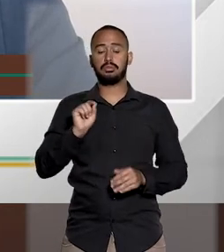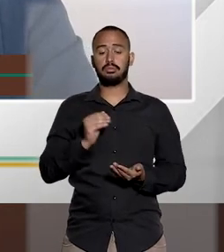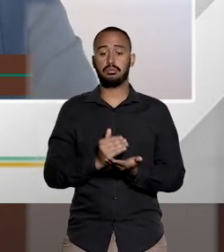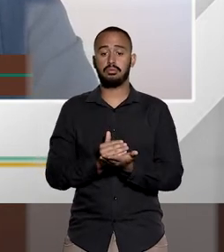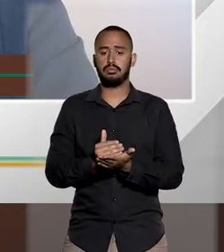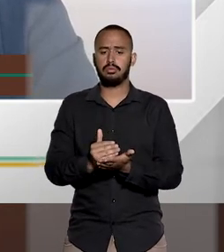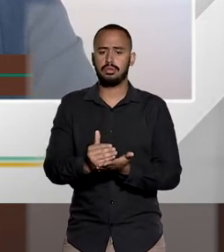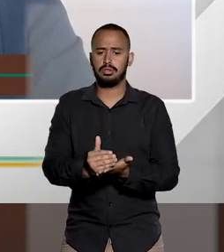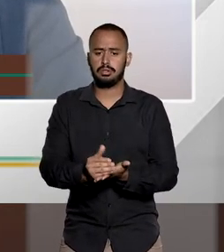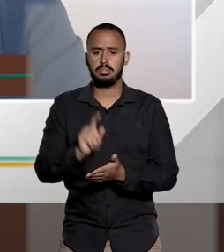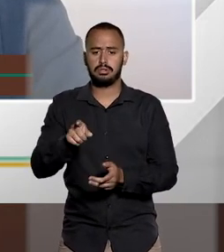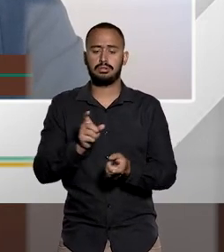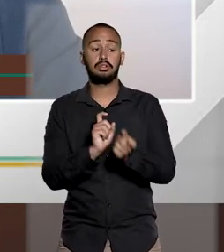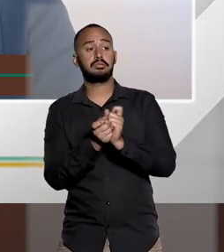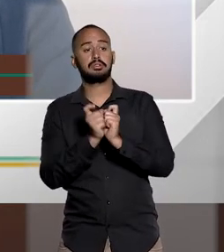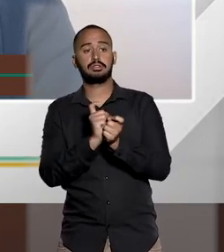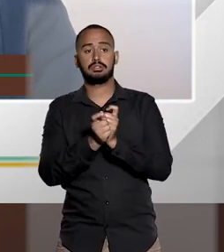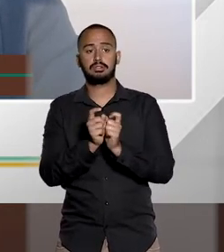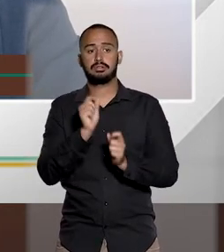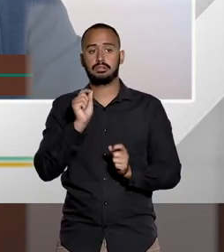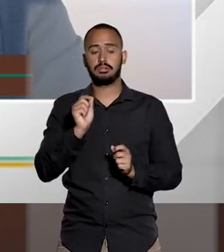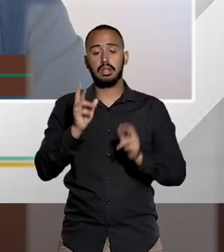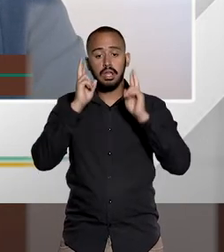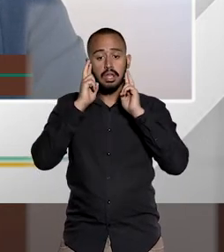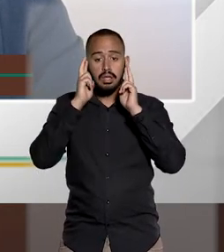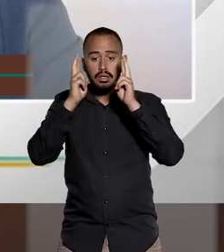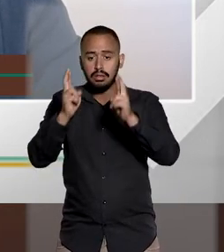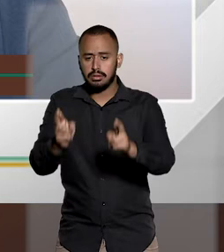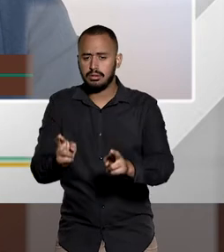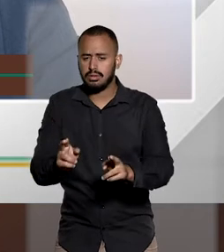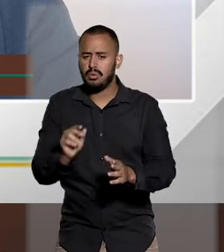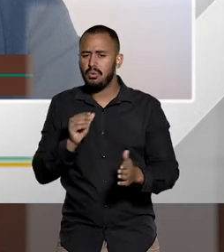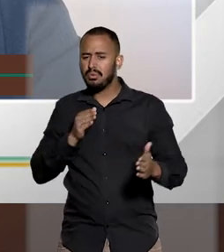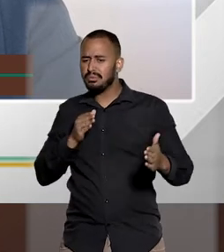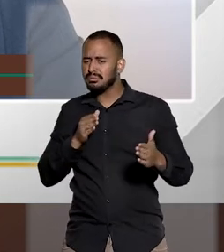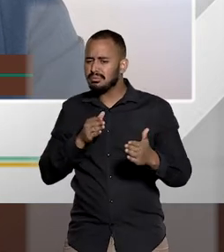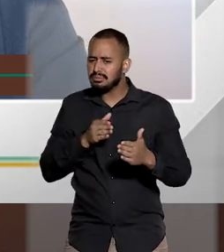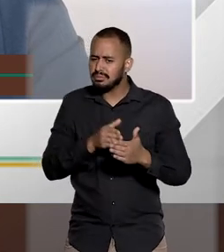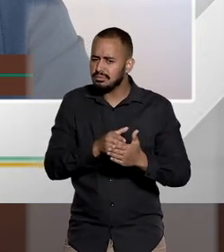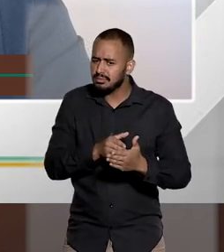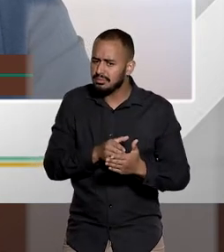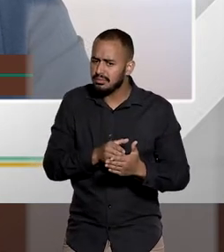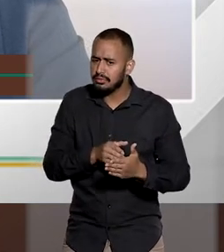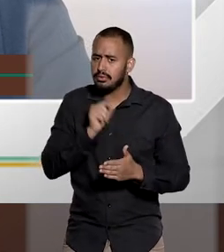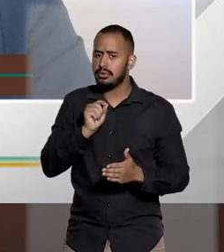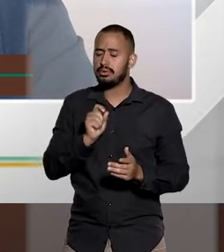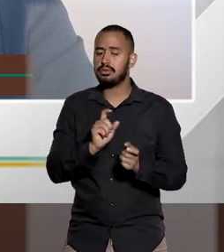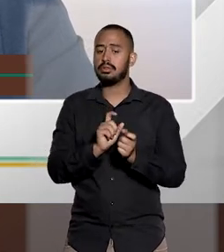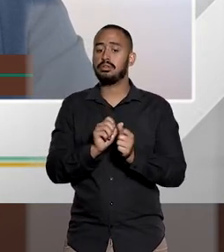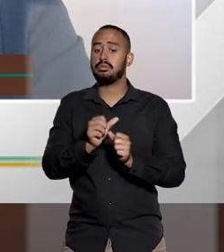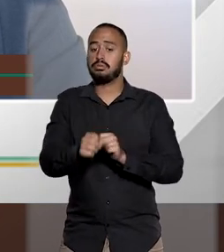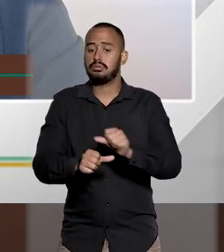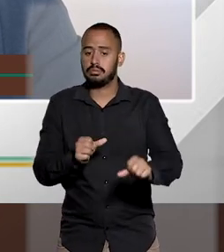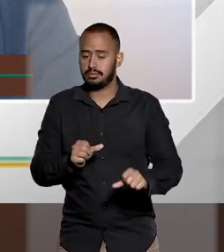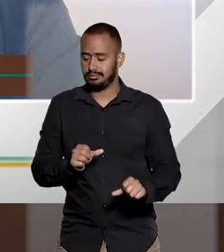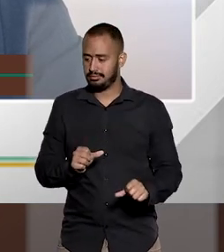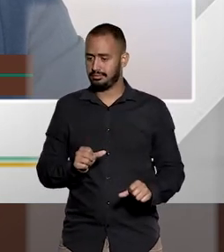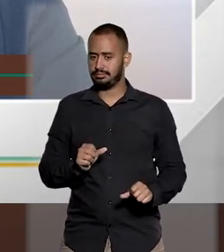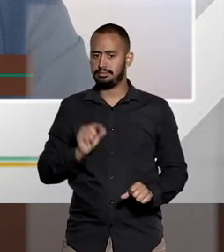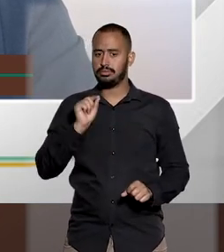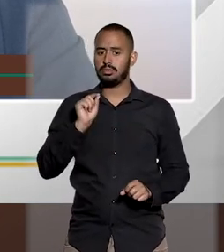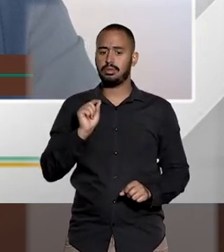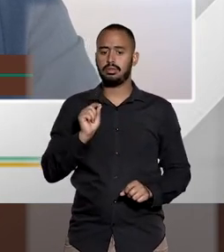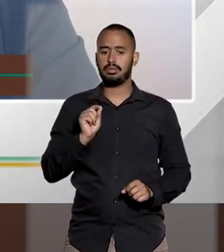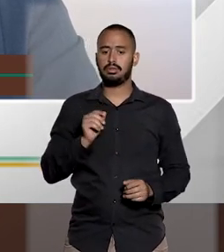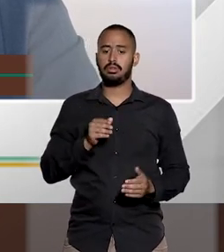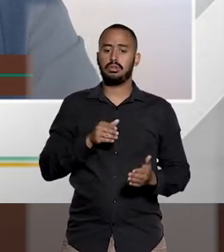ser procedido por parte da administração é respeitar os limites possíveis de alteração. São limites